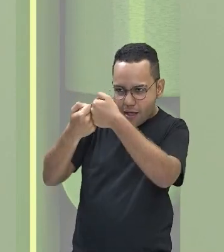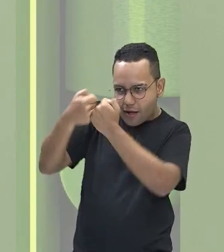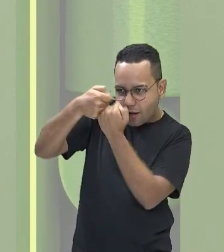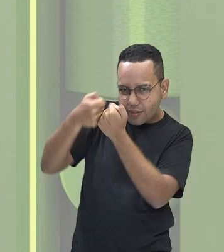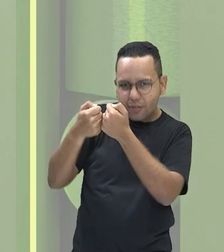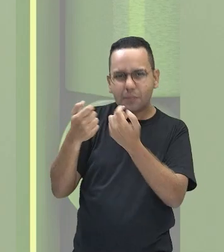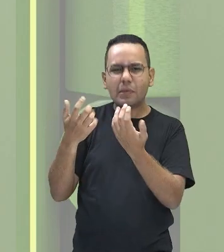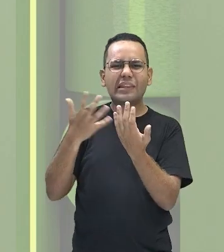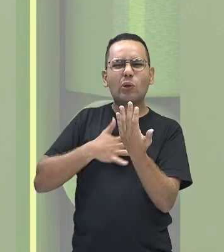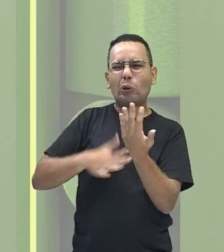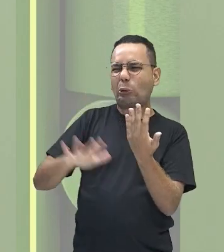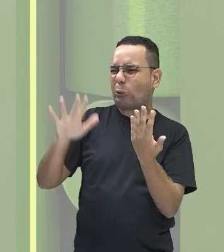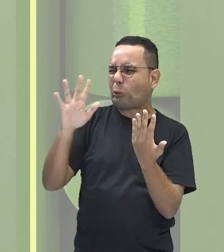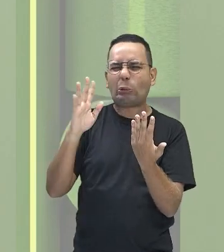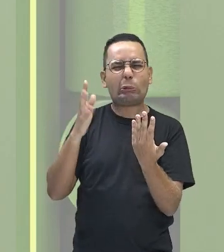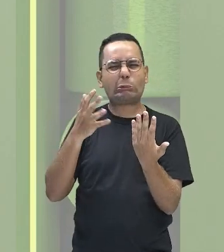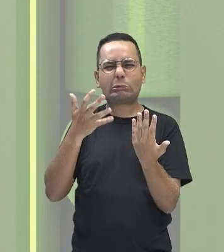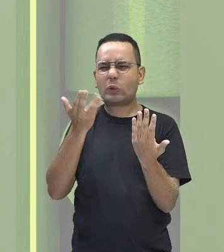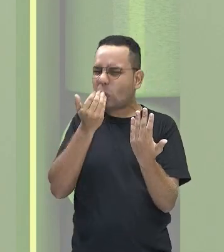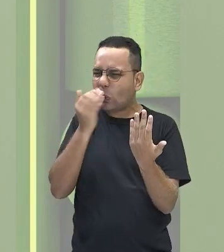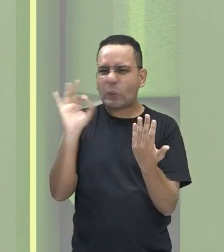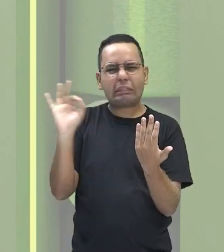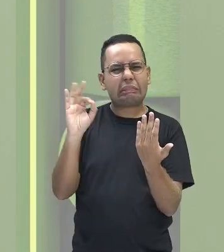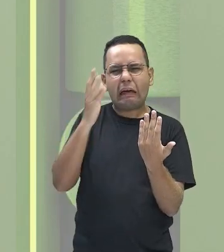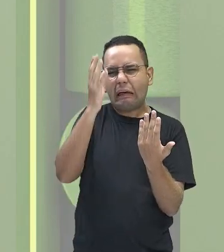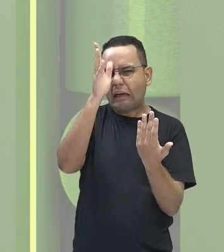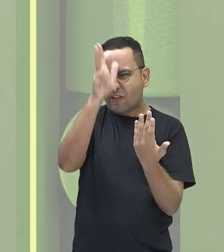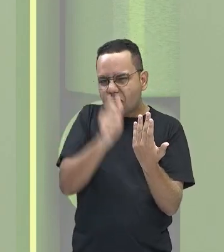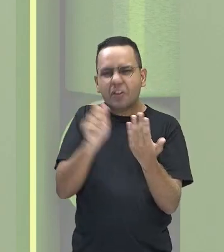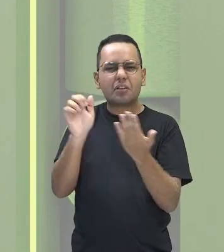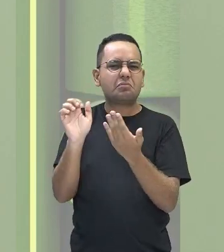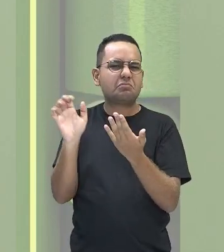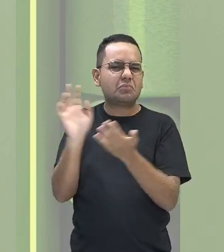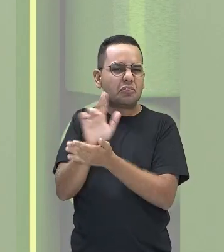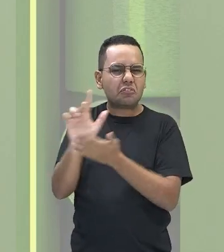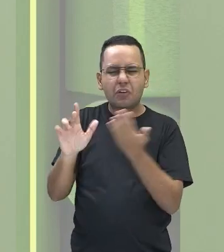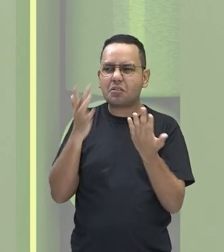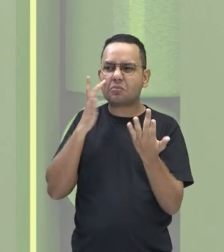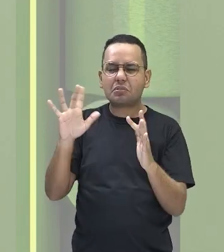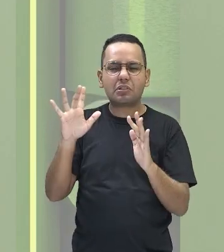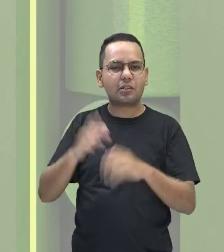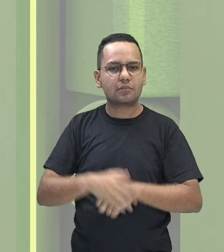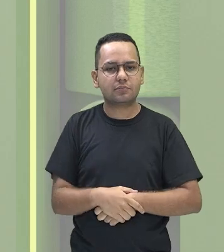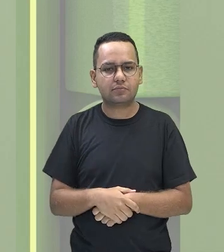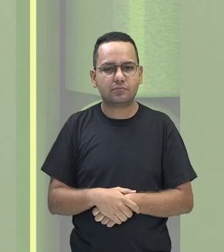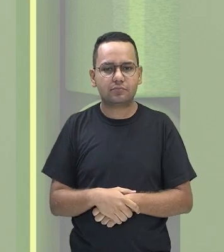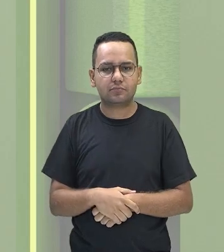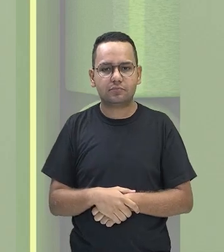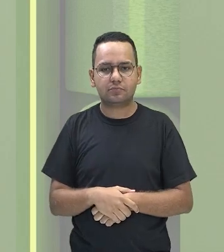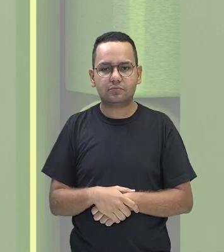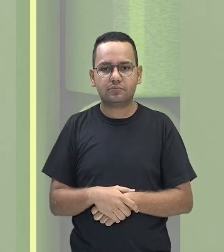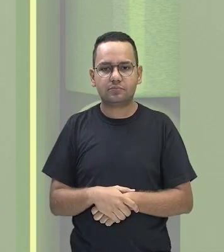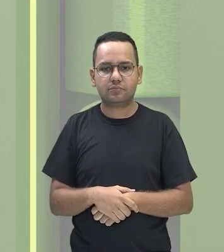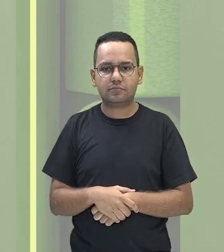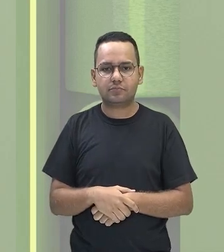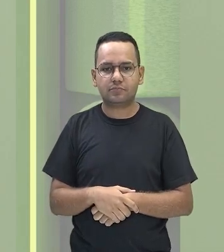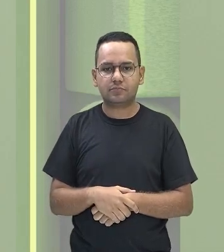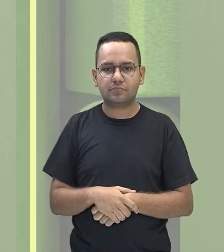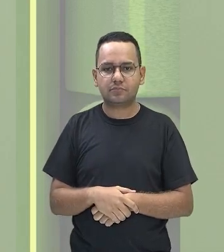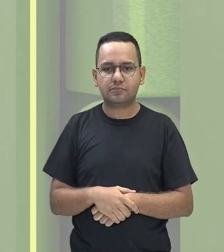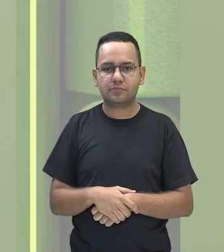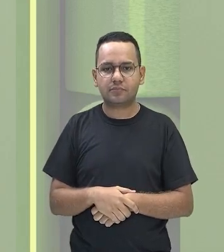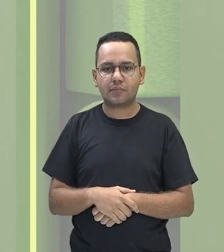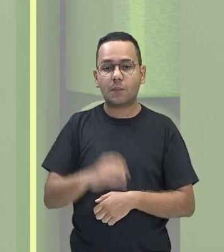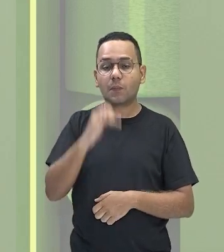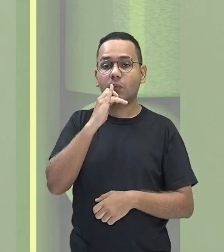não gosto, nunca comi galinha caipira, não gosto, nunca comi galinha de granja, né? Não sei do que o senhor está falando. Bom, você pode simplesmente, nesse